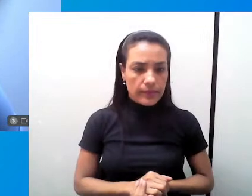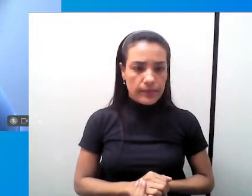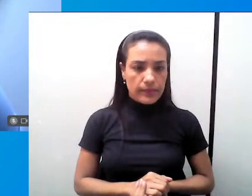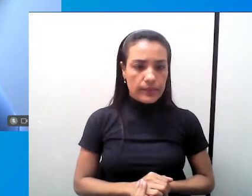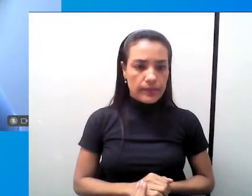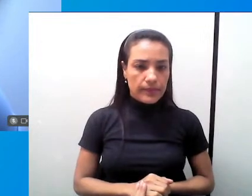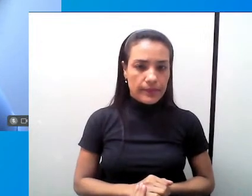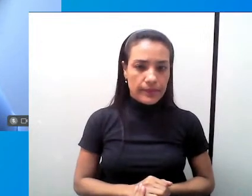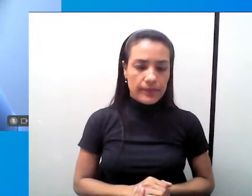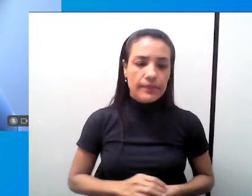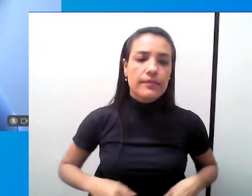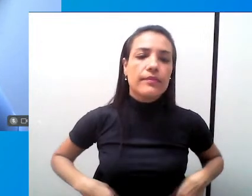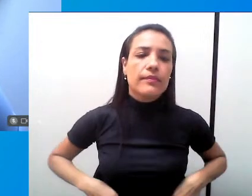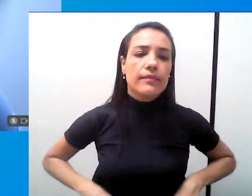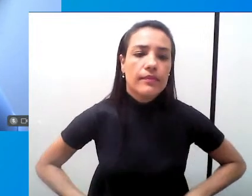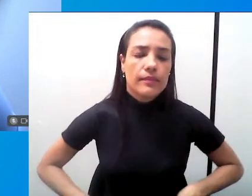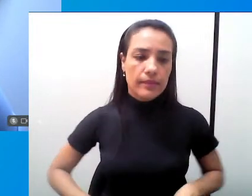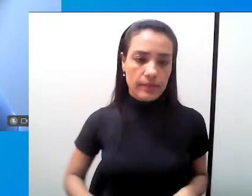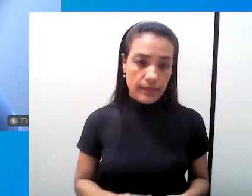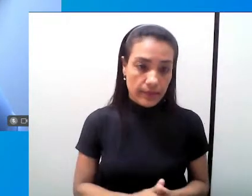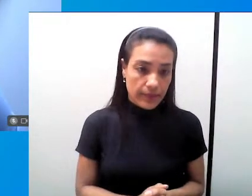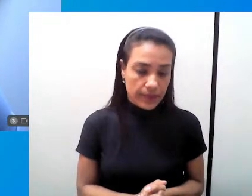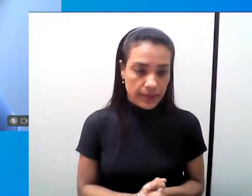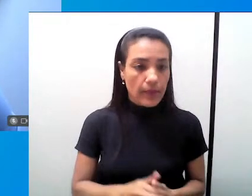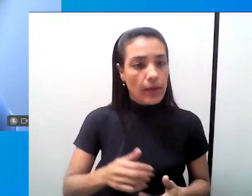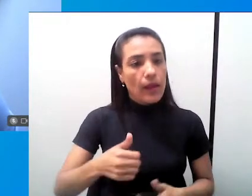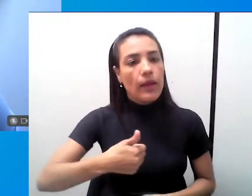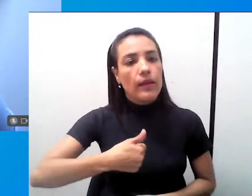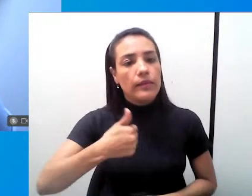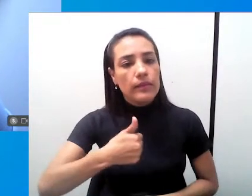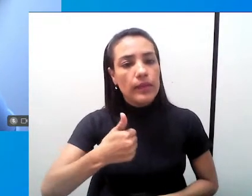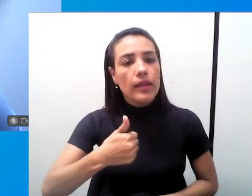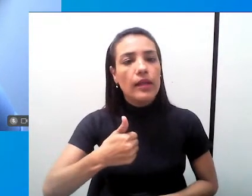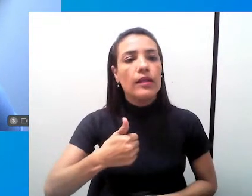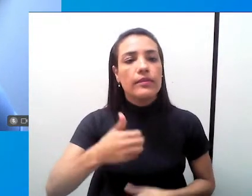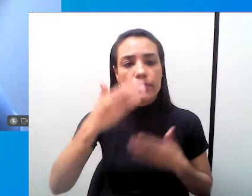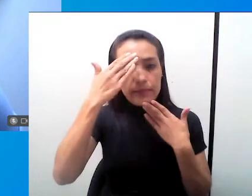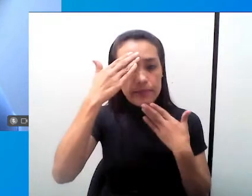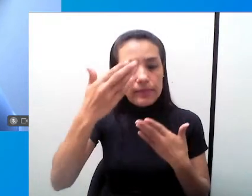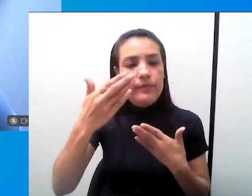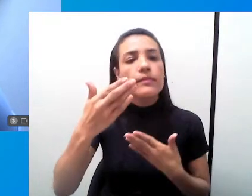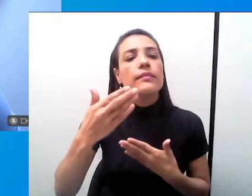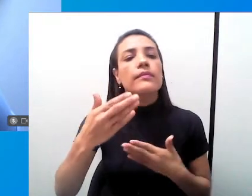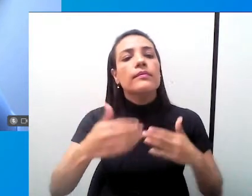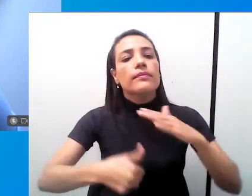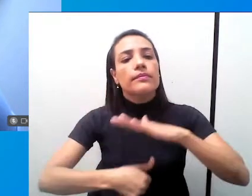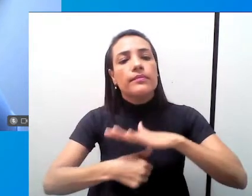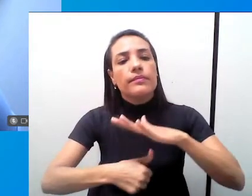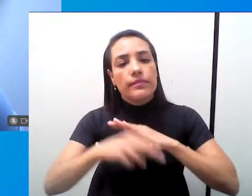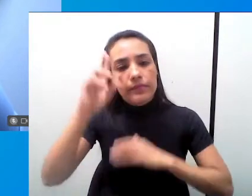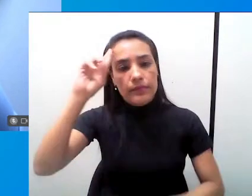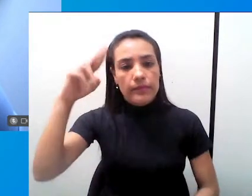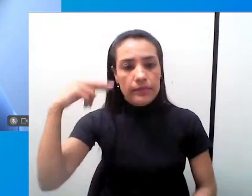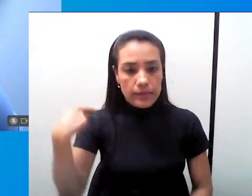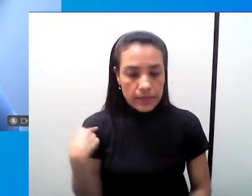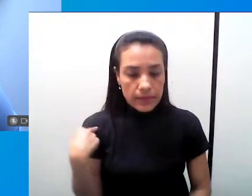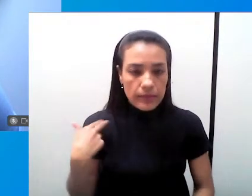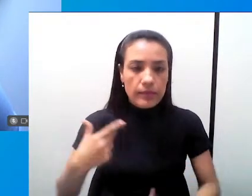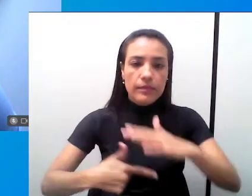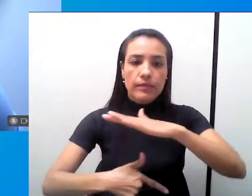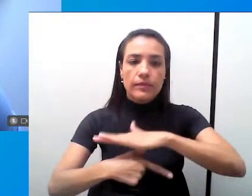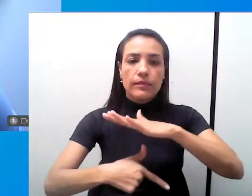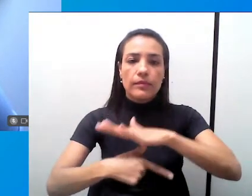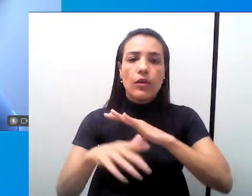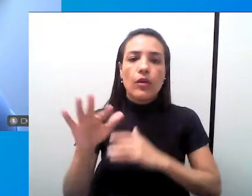Então, eu gostaria de iniciar primeiro saudando a reitora Rosana, os pró-reitores Fábio e a